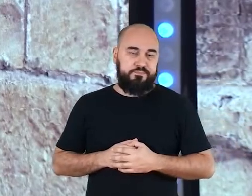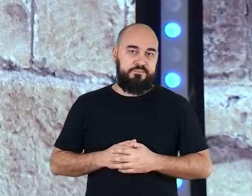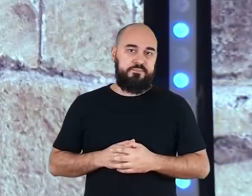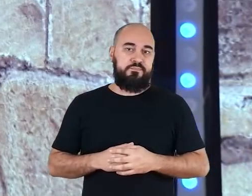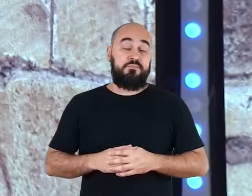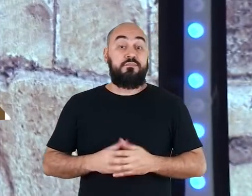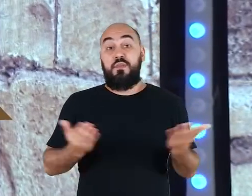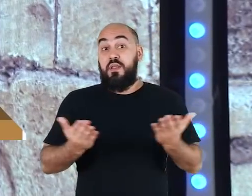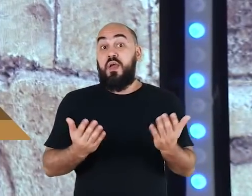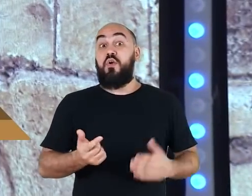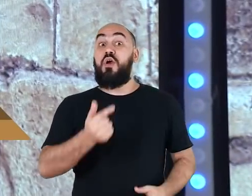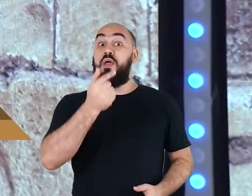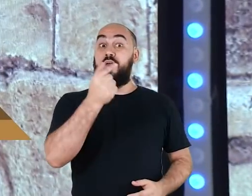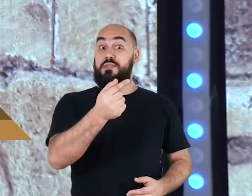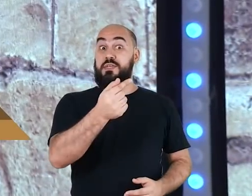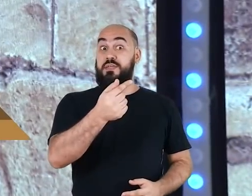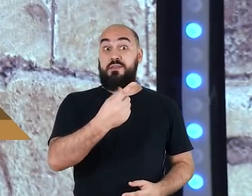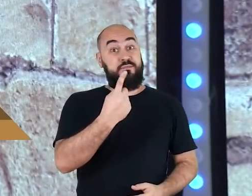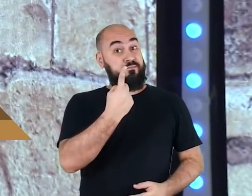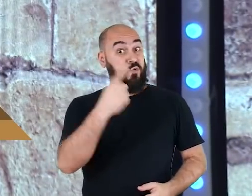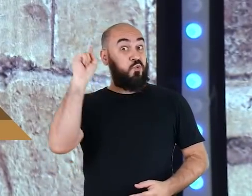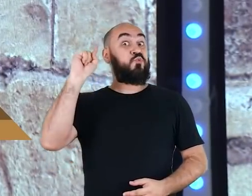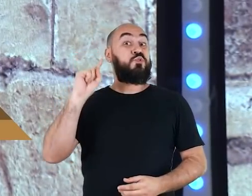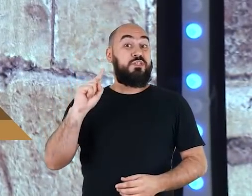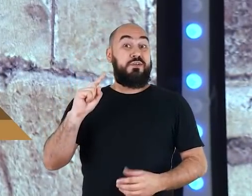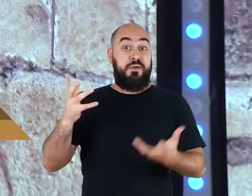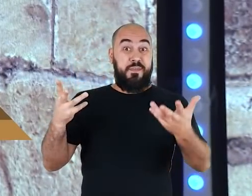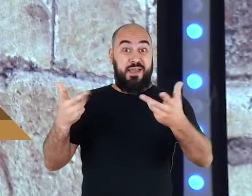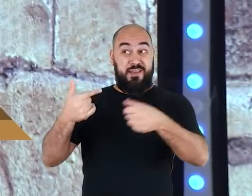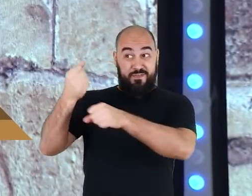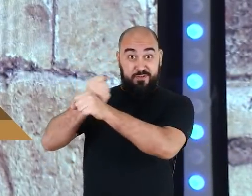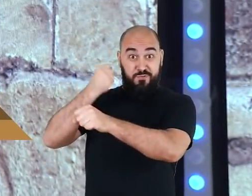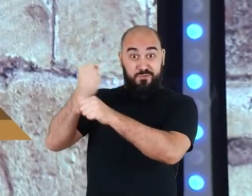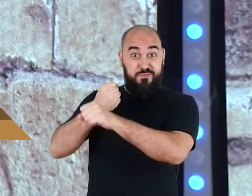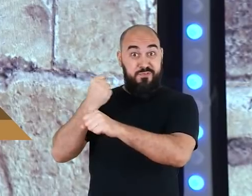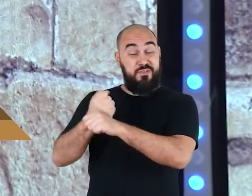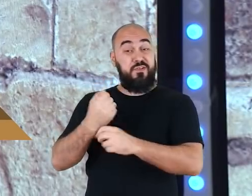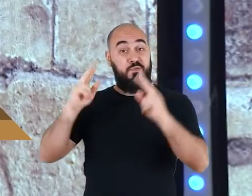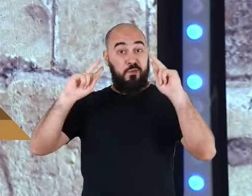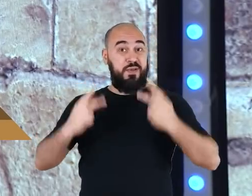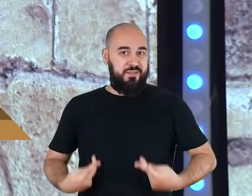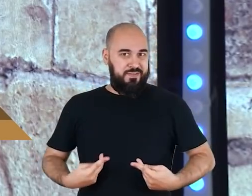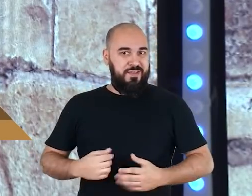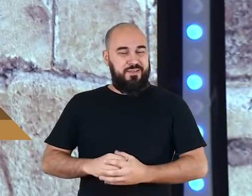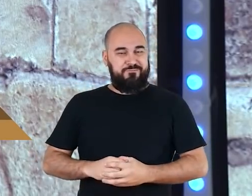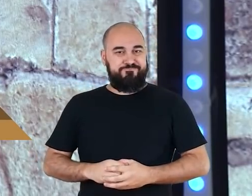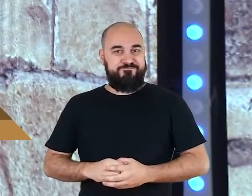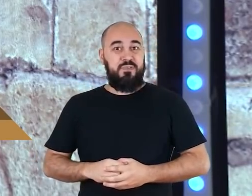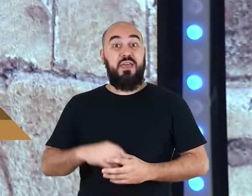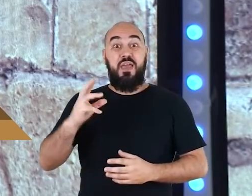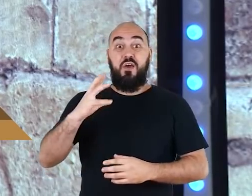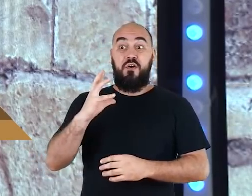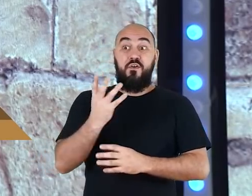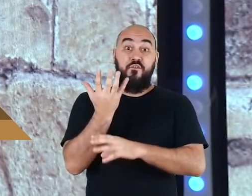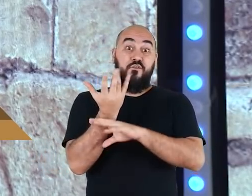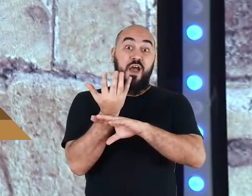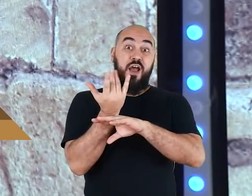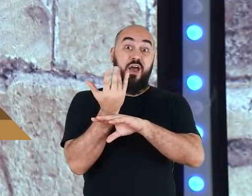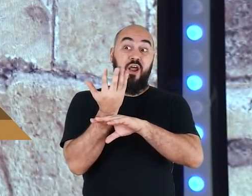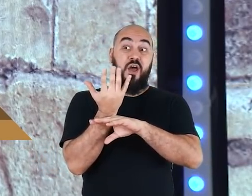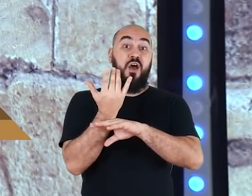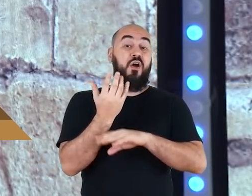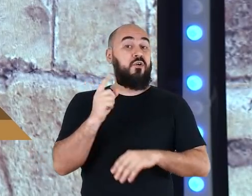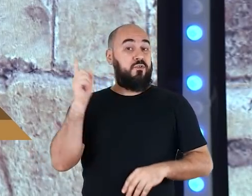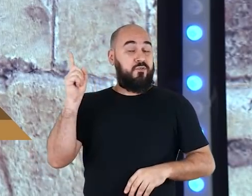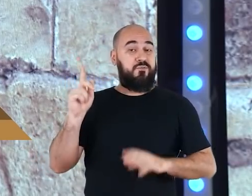finalmente, chegamos à última das 7 maravilhas da antiguidade, o famoso Farol de Alexandria. Também vou colocá-lo aqui no